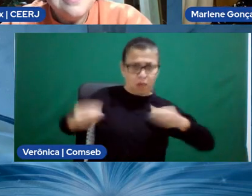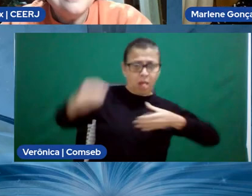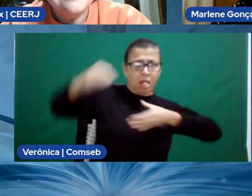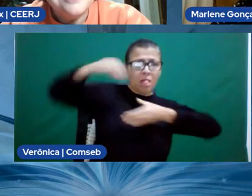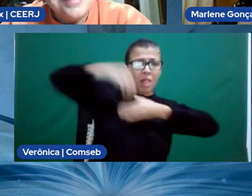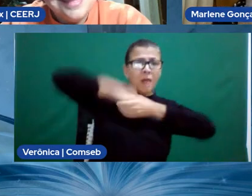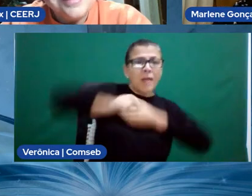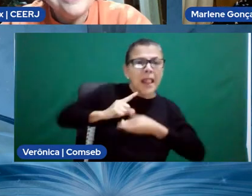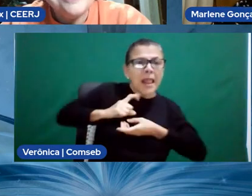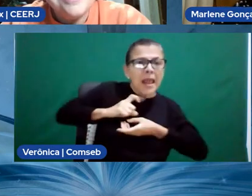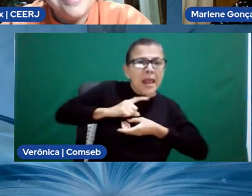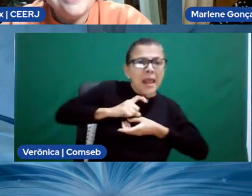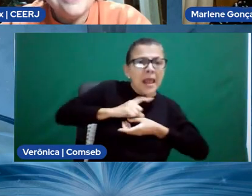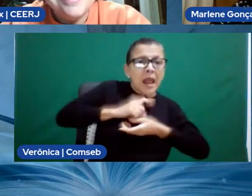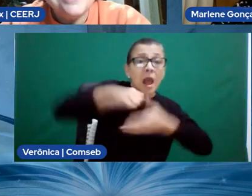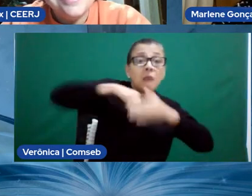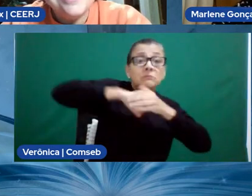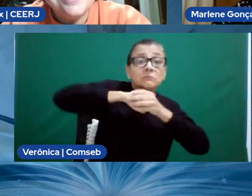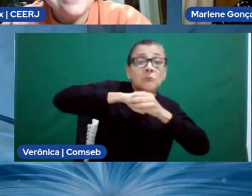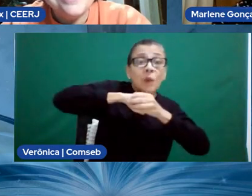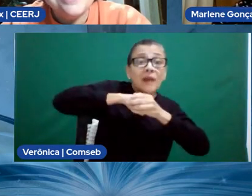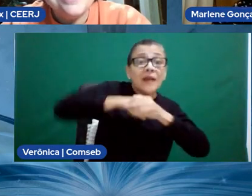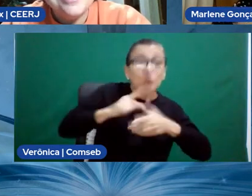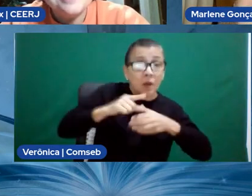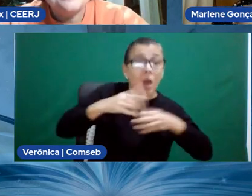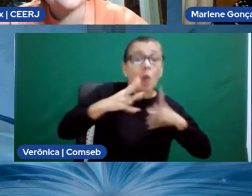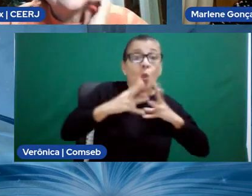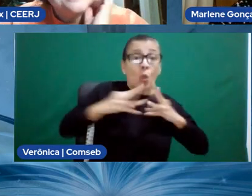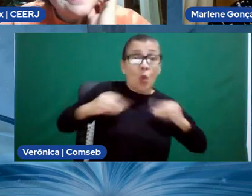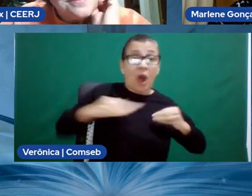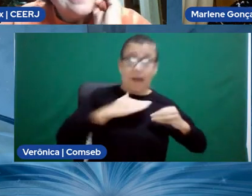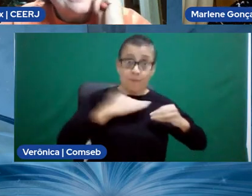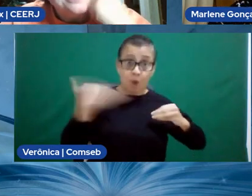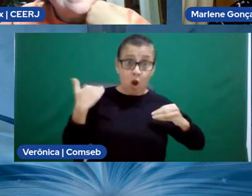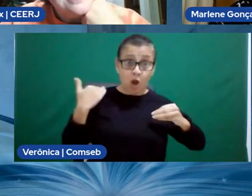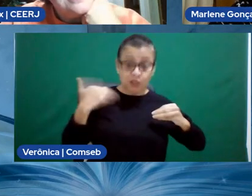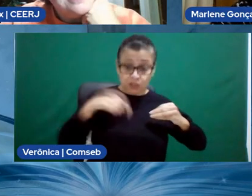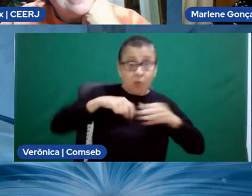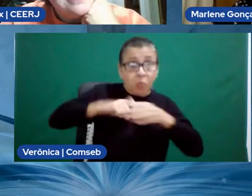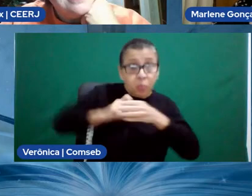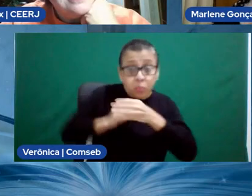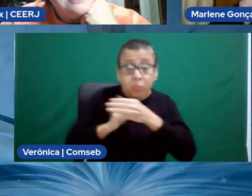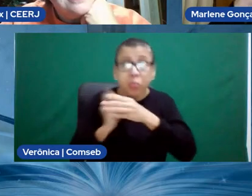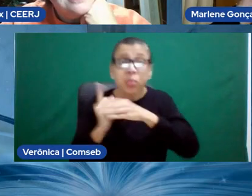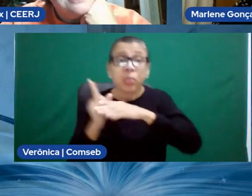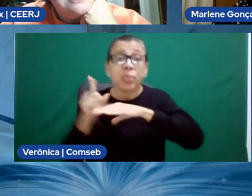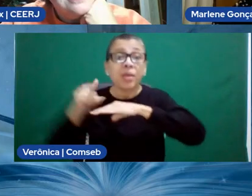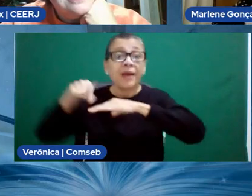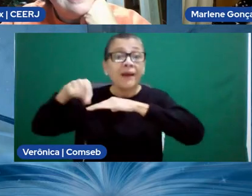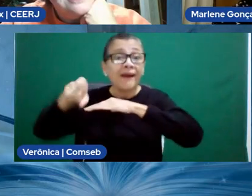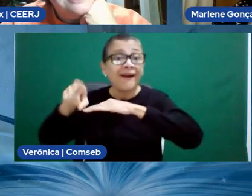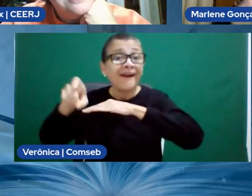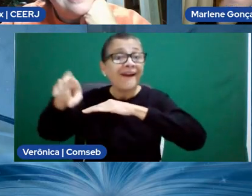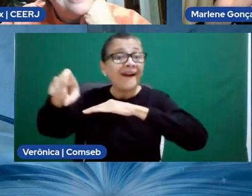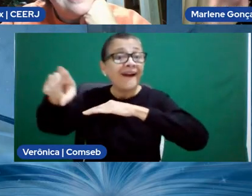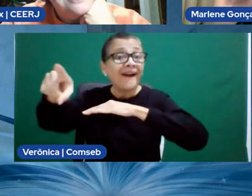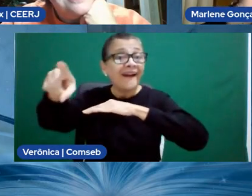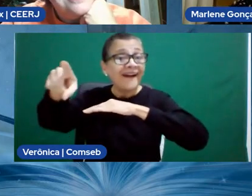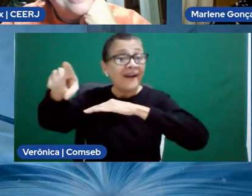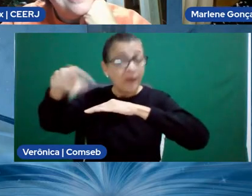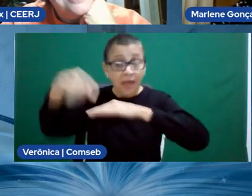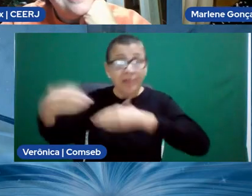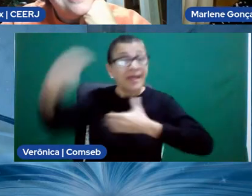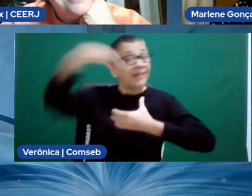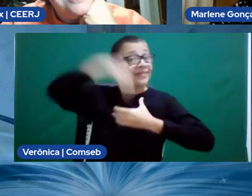que só esperam para desabrochar a fermentação pútrida que lhes é necessária à existência? É um mundo minúsculo que dormita e